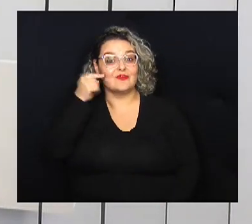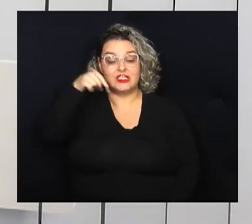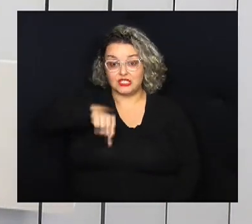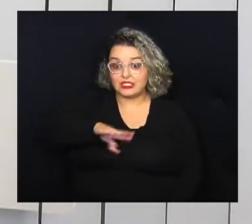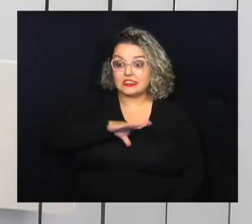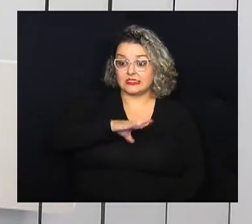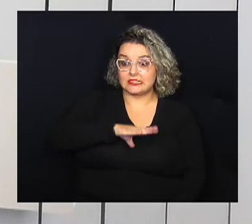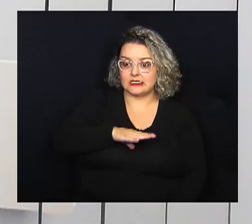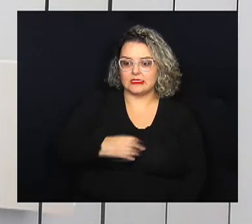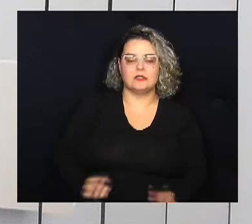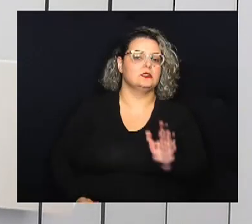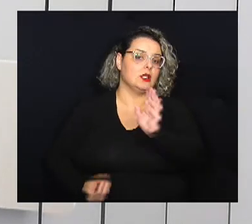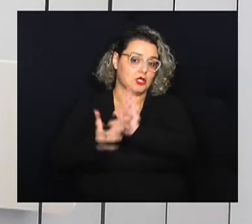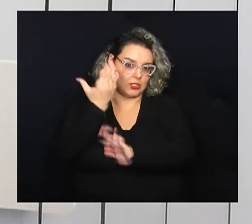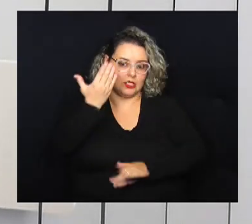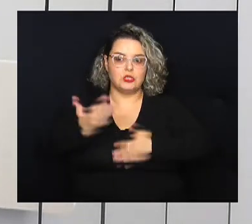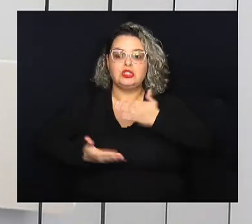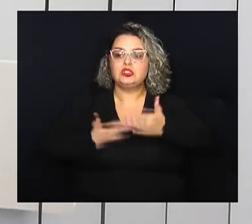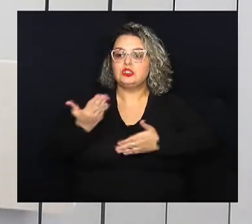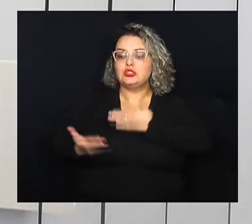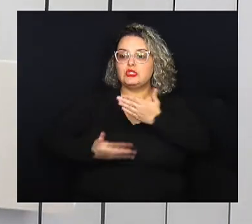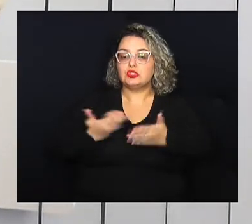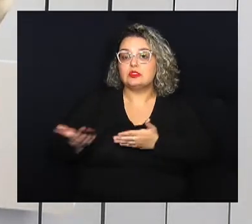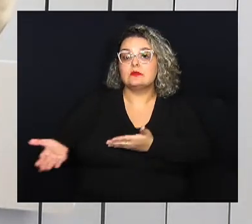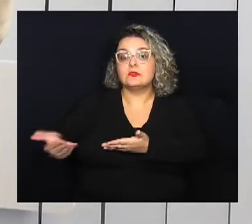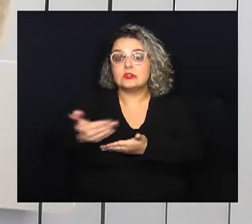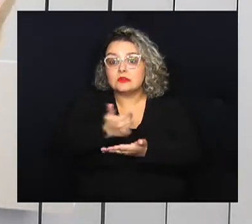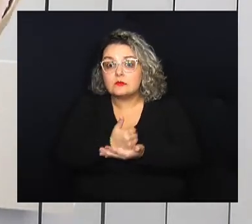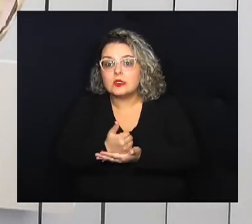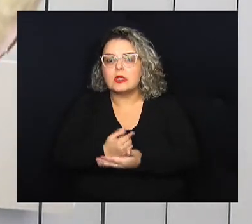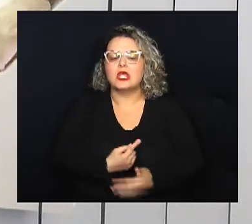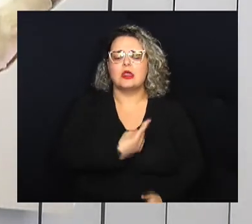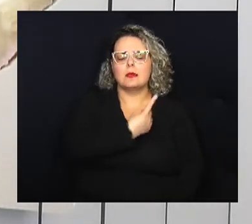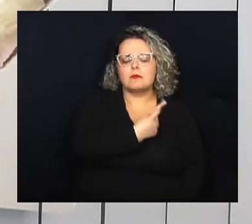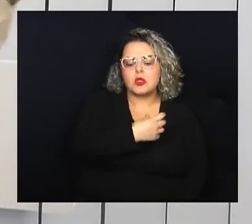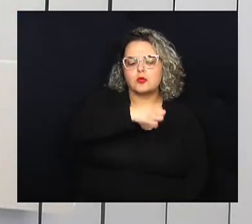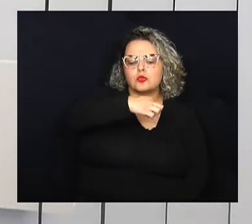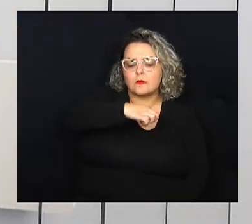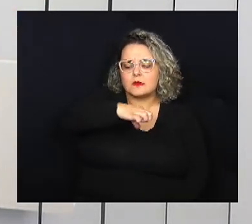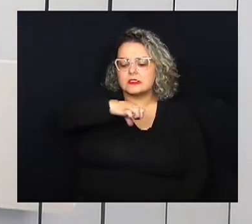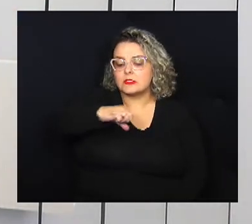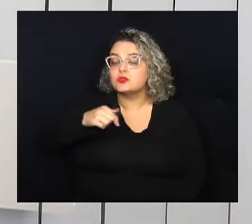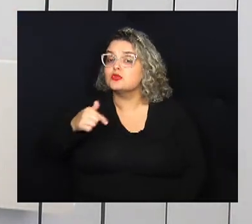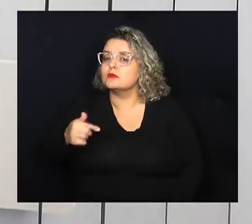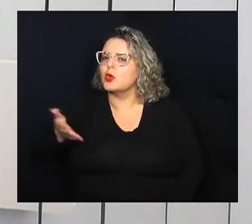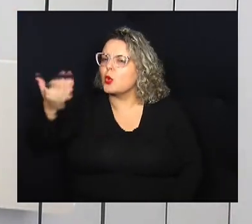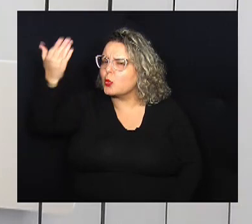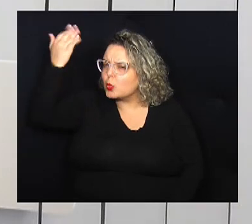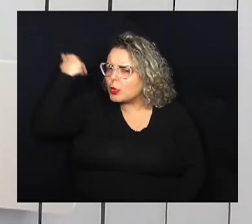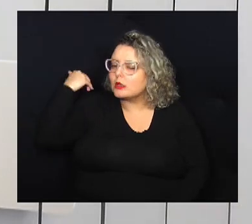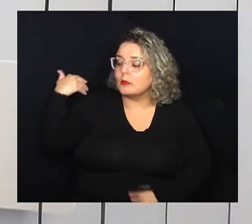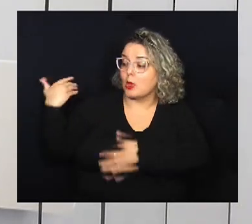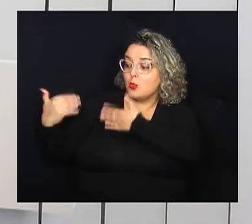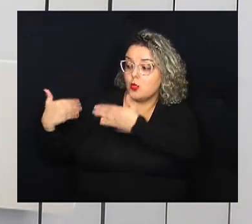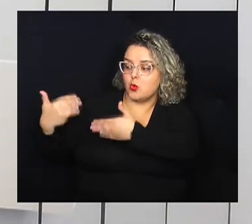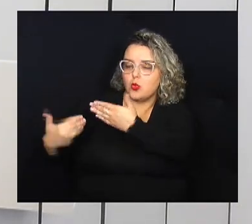a criação do Serviço de Família Acolhedora, lá em 1997, já passaram